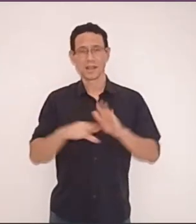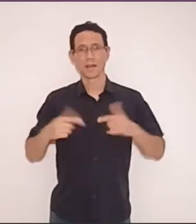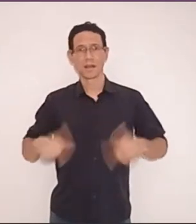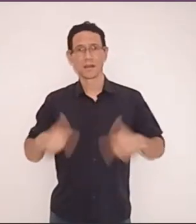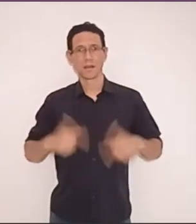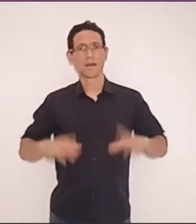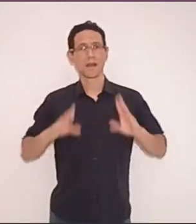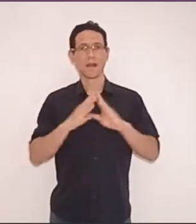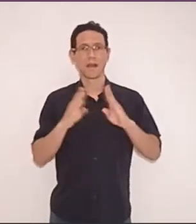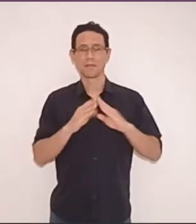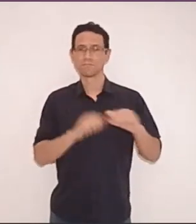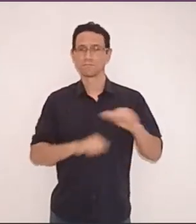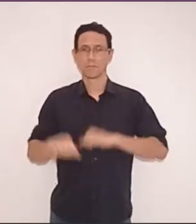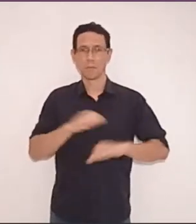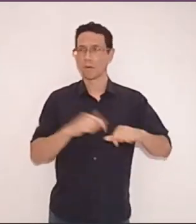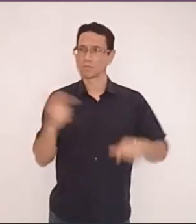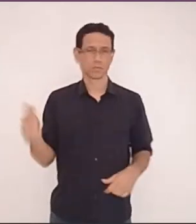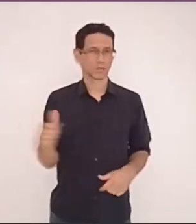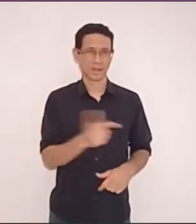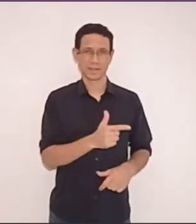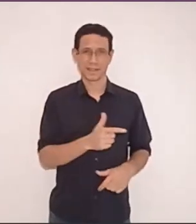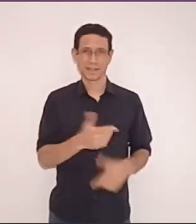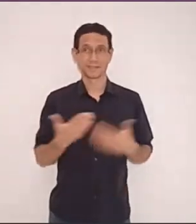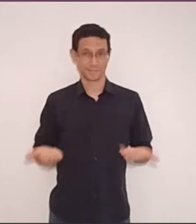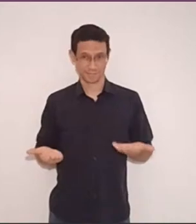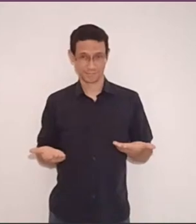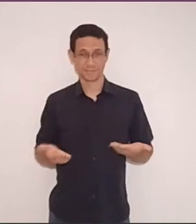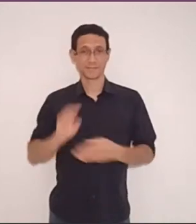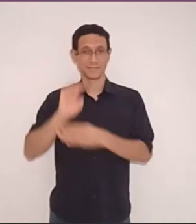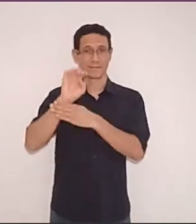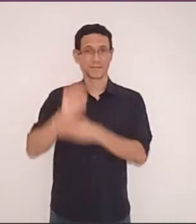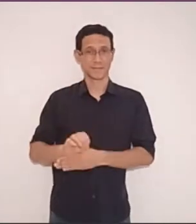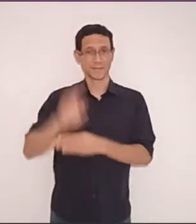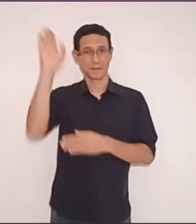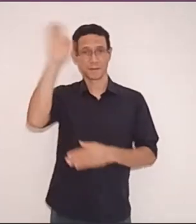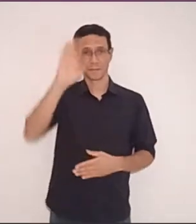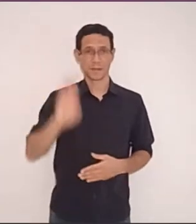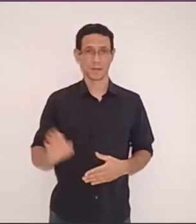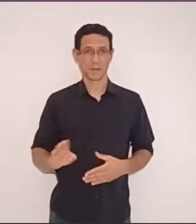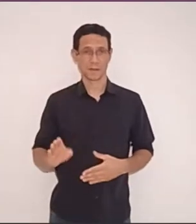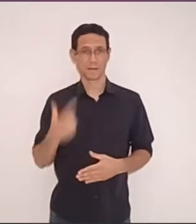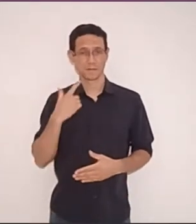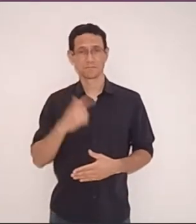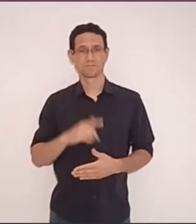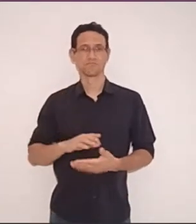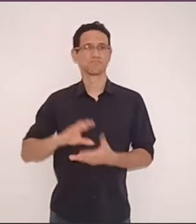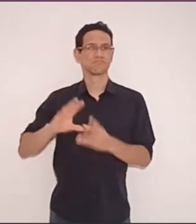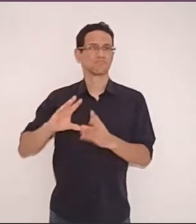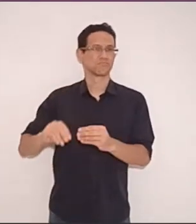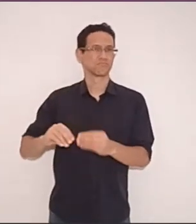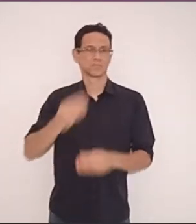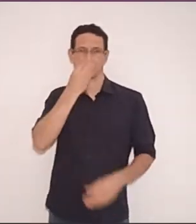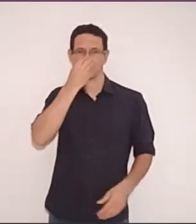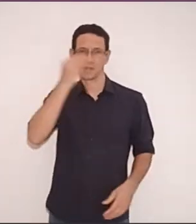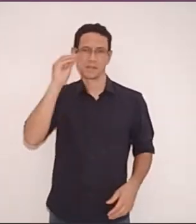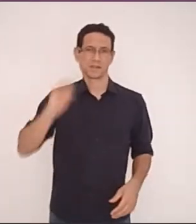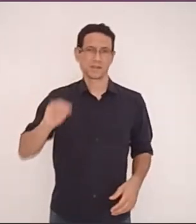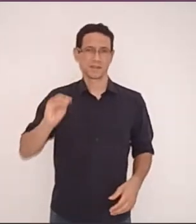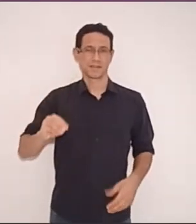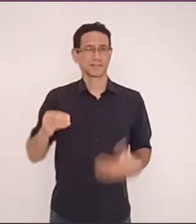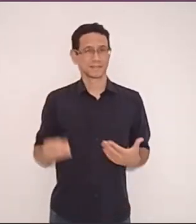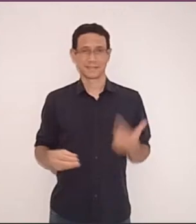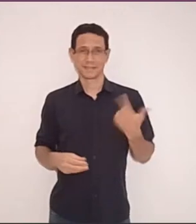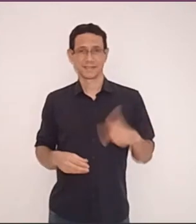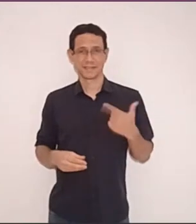doméstico próprio estado brasileiro é nos apagavam na ponta silenciavam